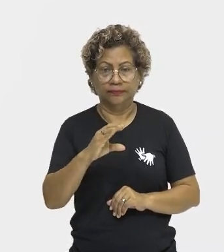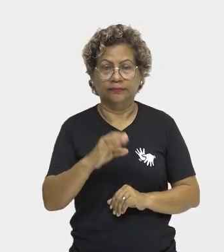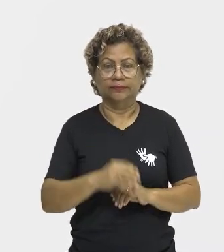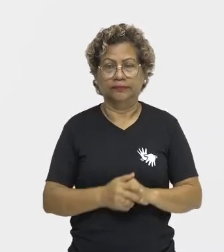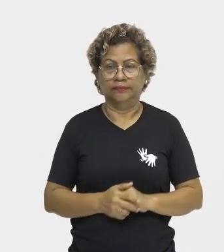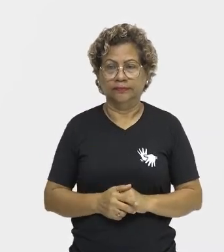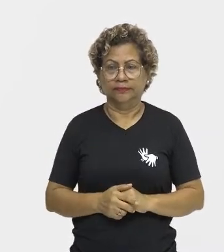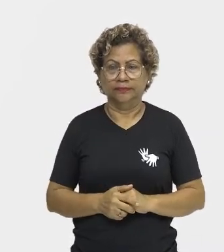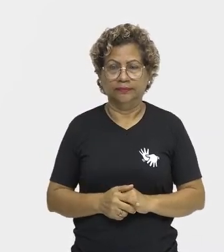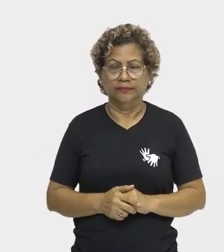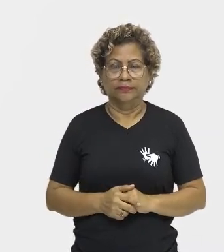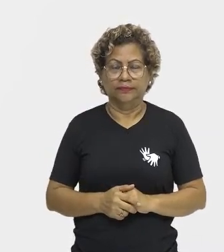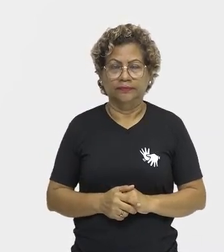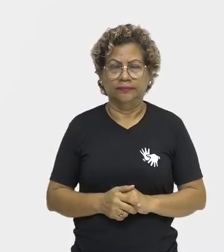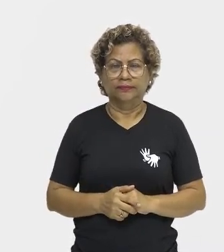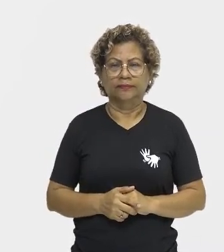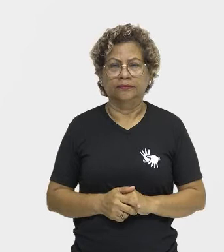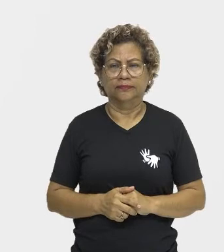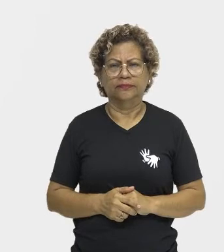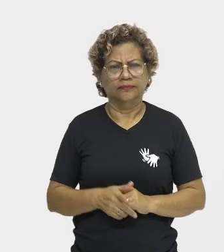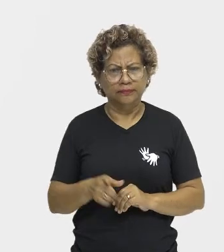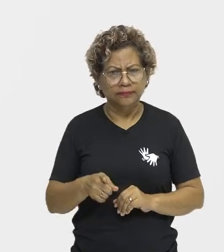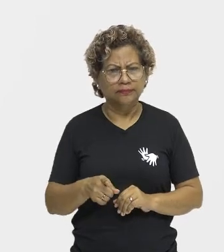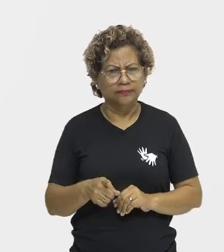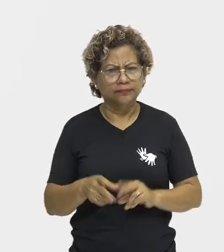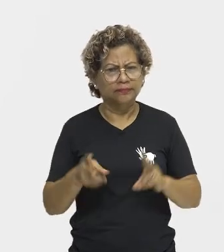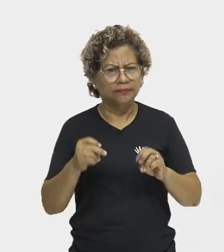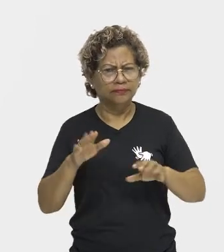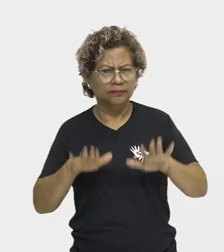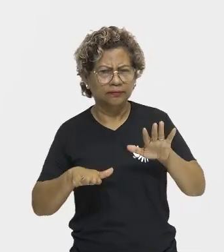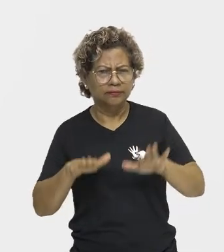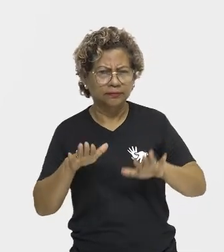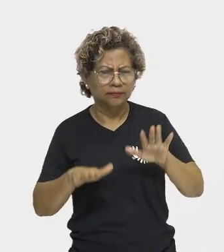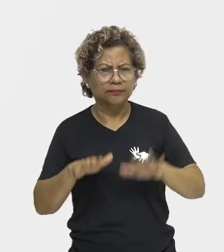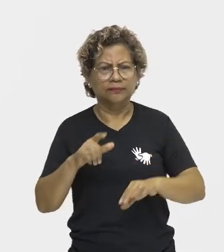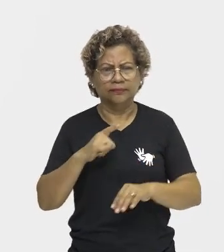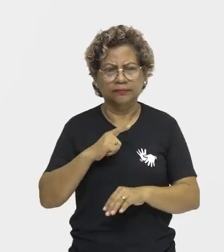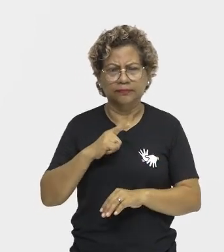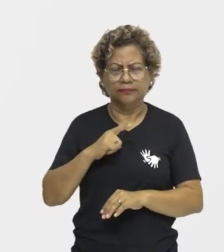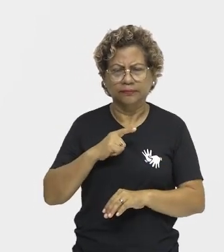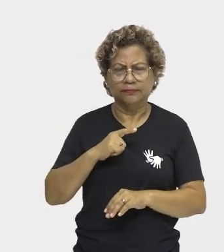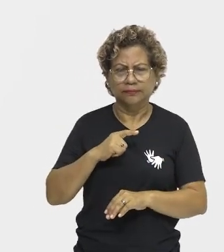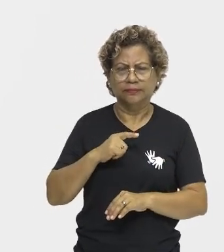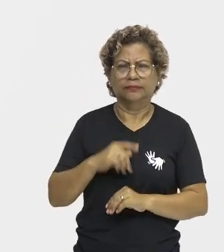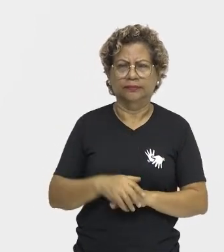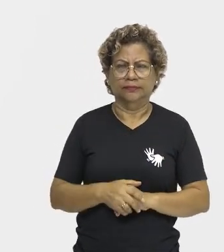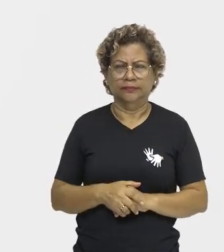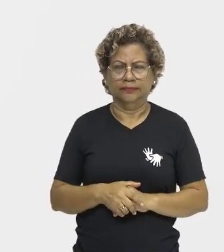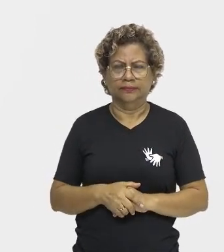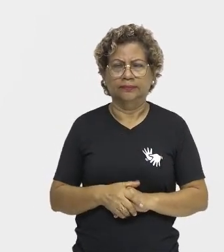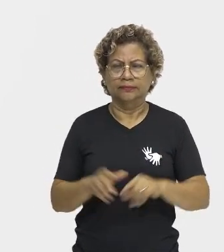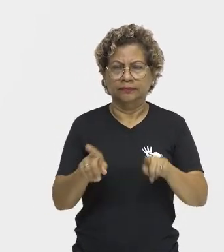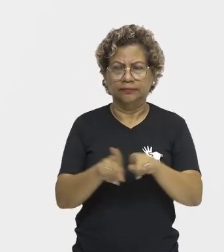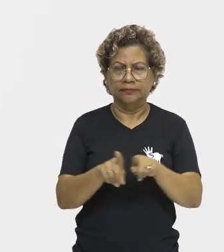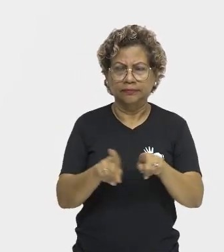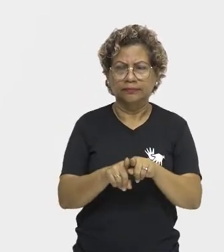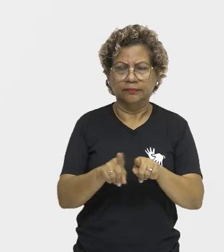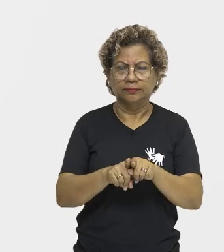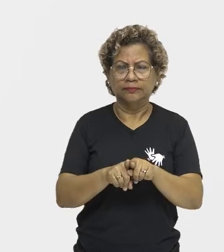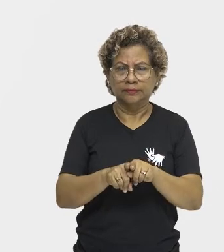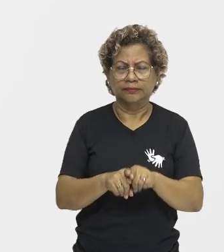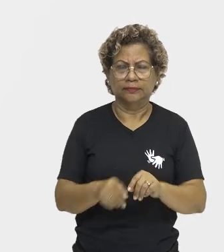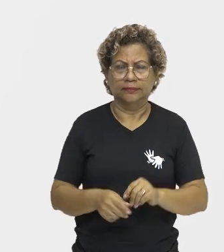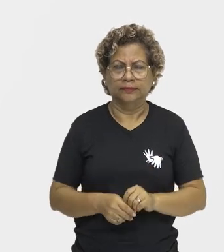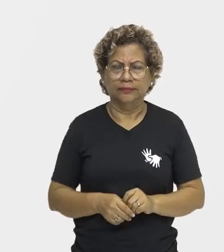36 graus Celsius. Determine a quantidade de calor aproximada em quilocalorias. Aí você tem o calor